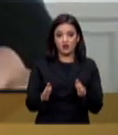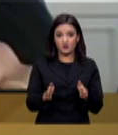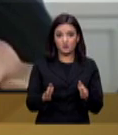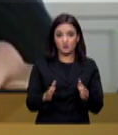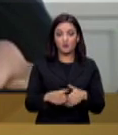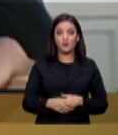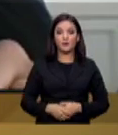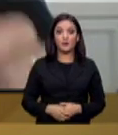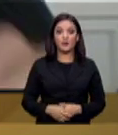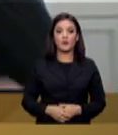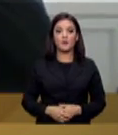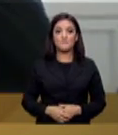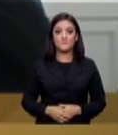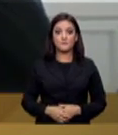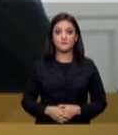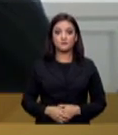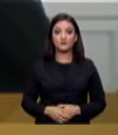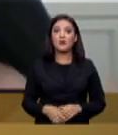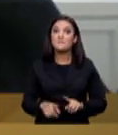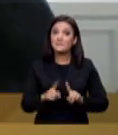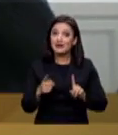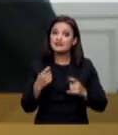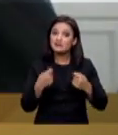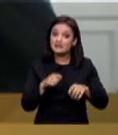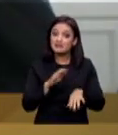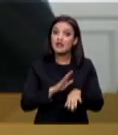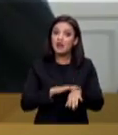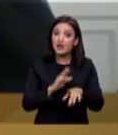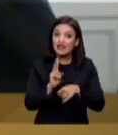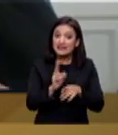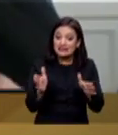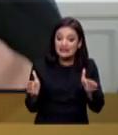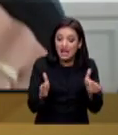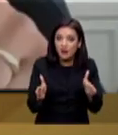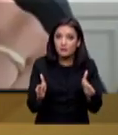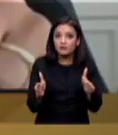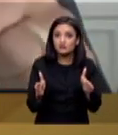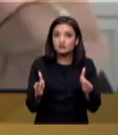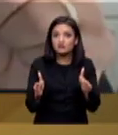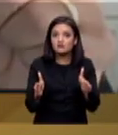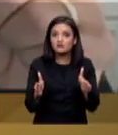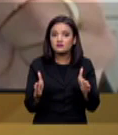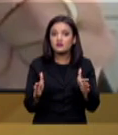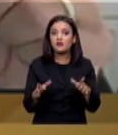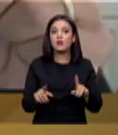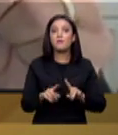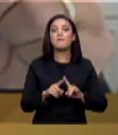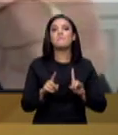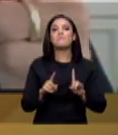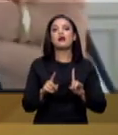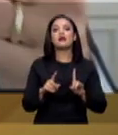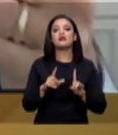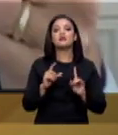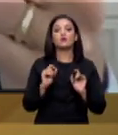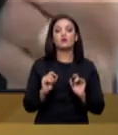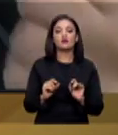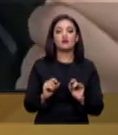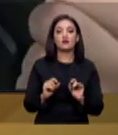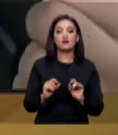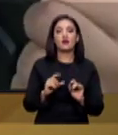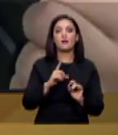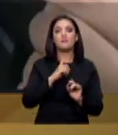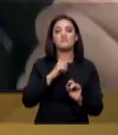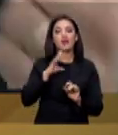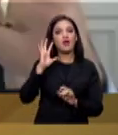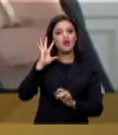desde que, exatamente, seja temporária, e aqui é temporária, para atender necessidades